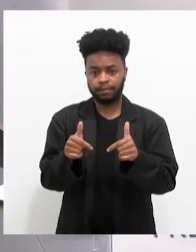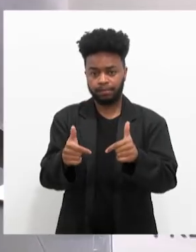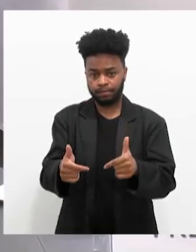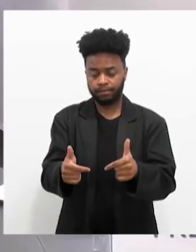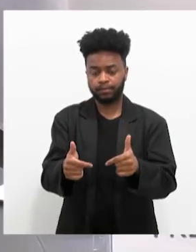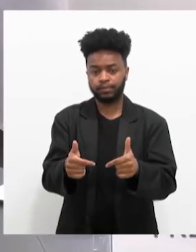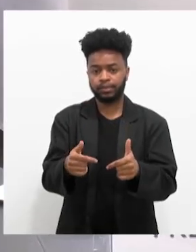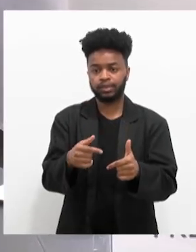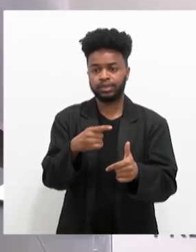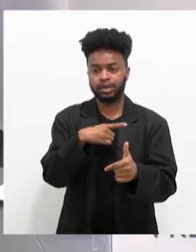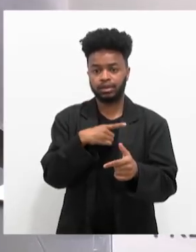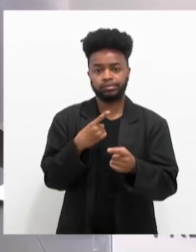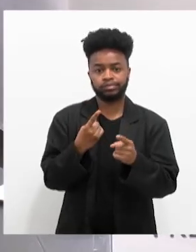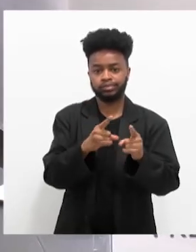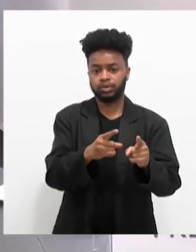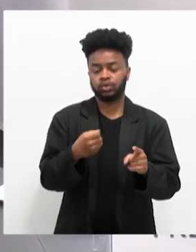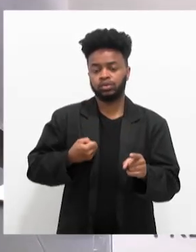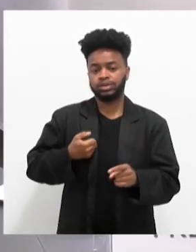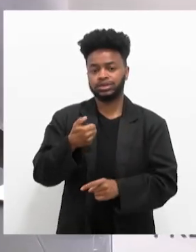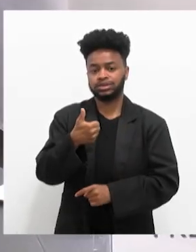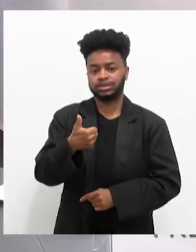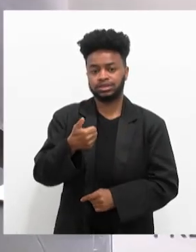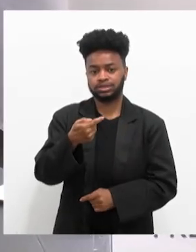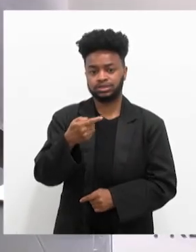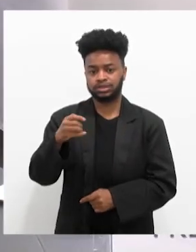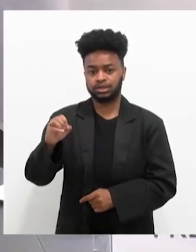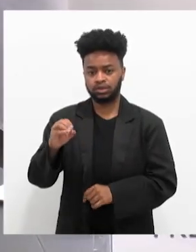uma afronta ao 170 da Constituição Federal.